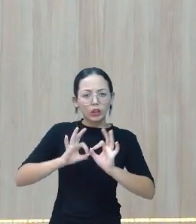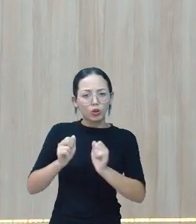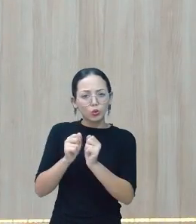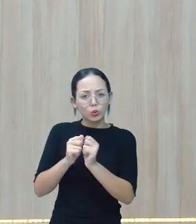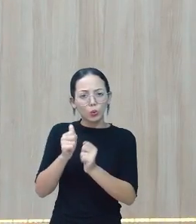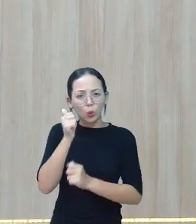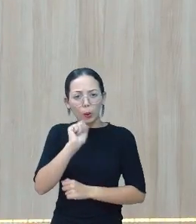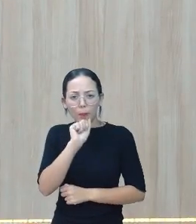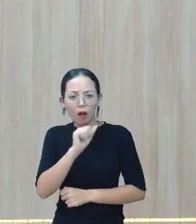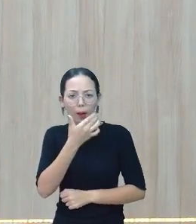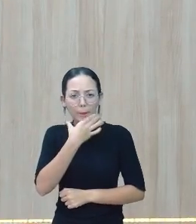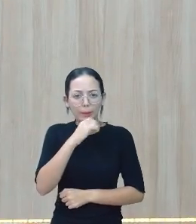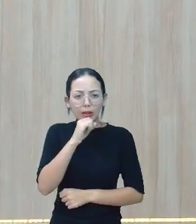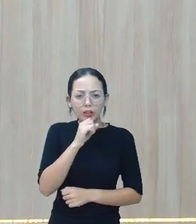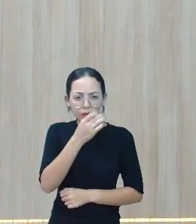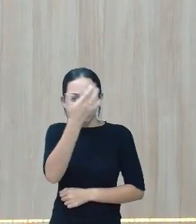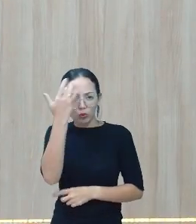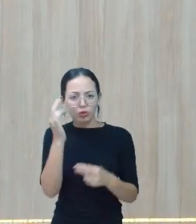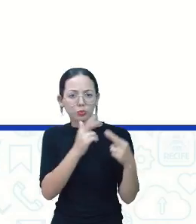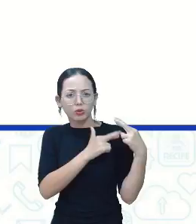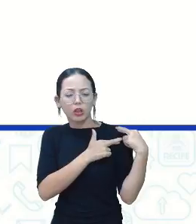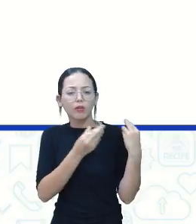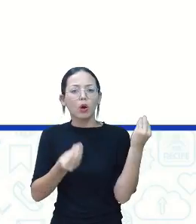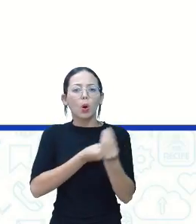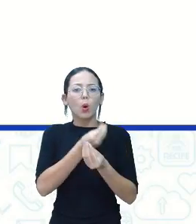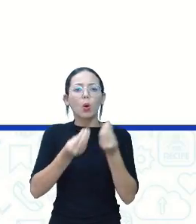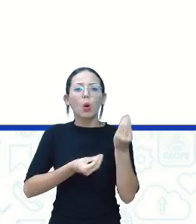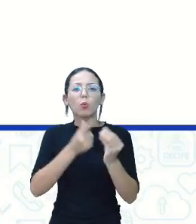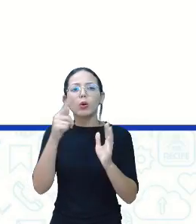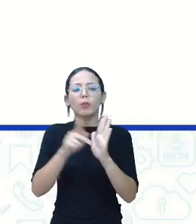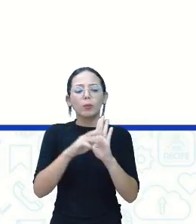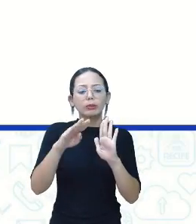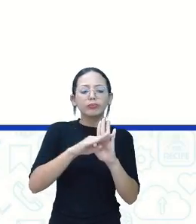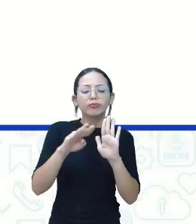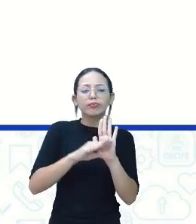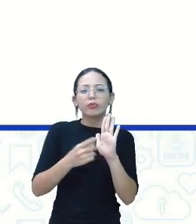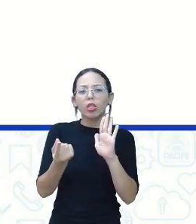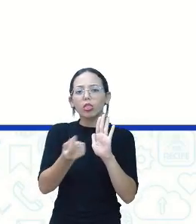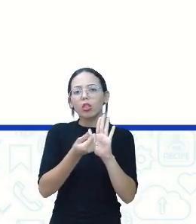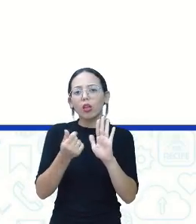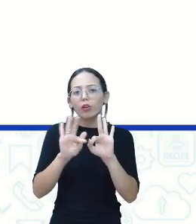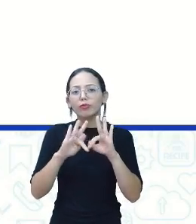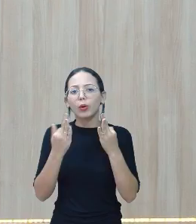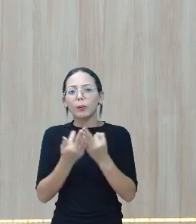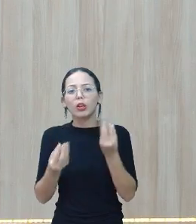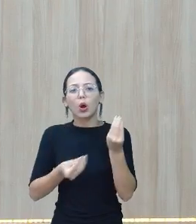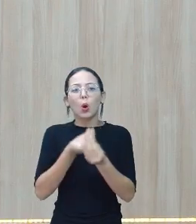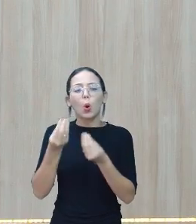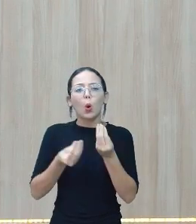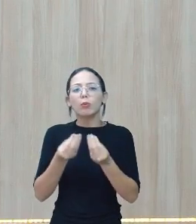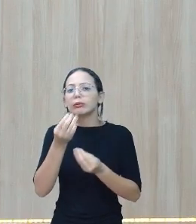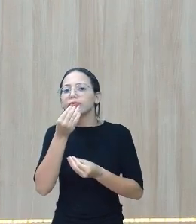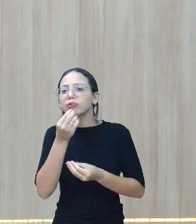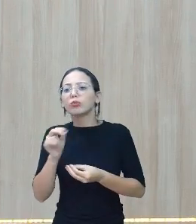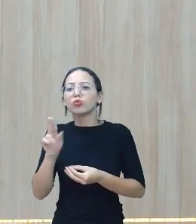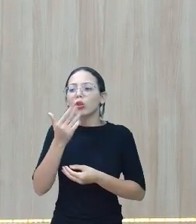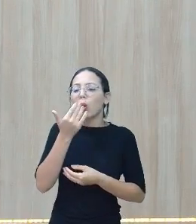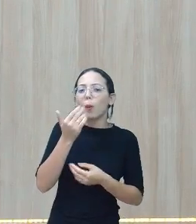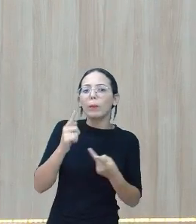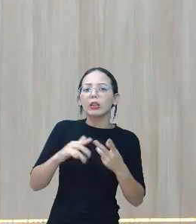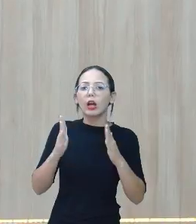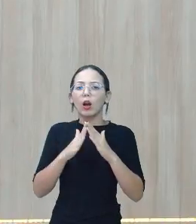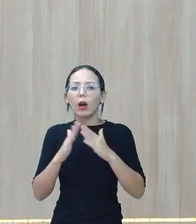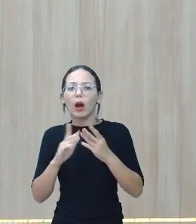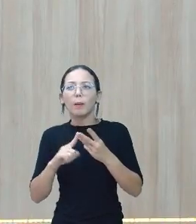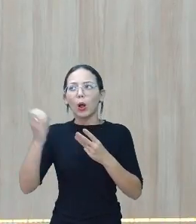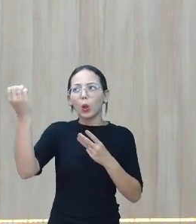seus responsáveis em casa como é o orçamento familiar. Tenta observar aí como é que está o gasto com alimentação, com moradia,